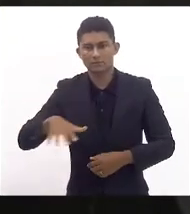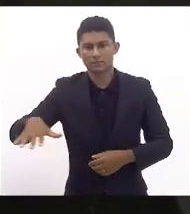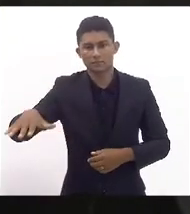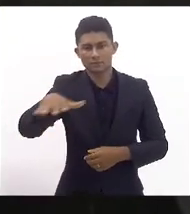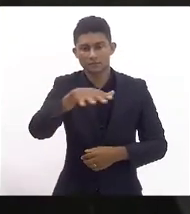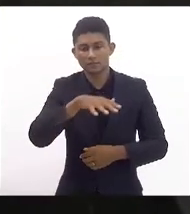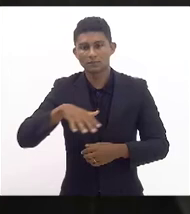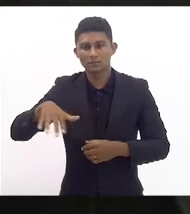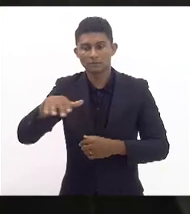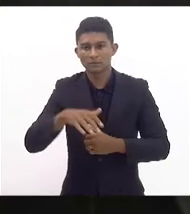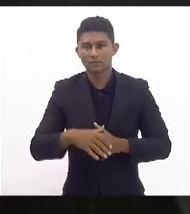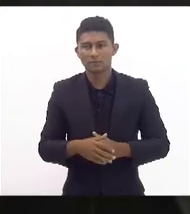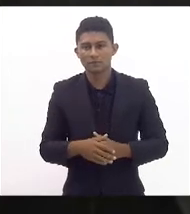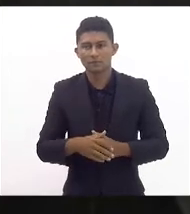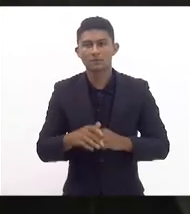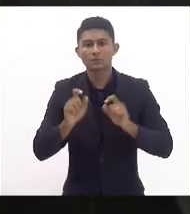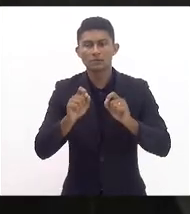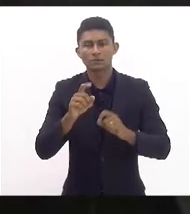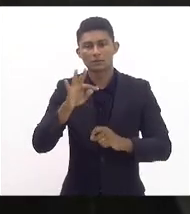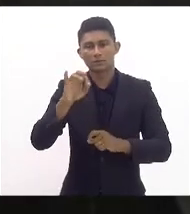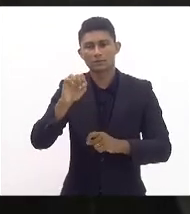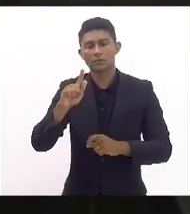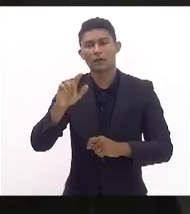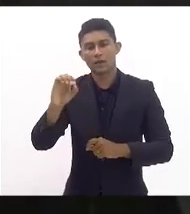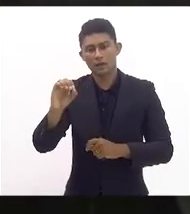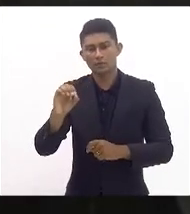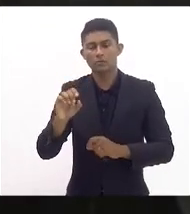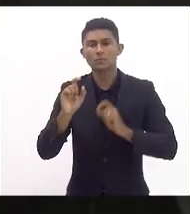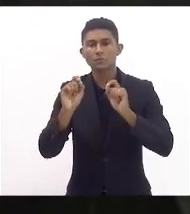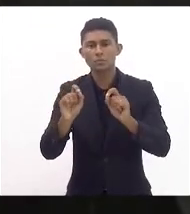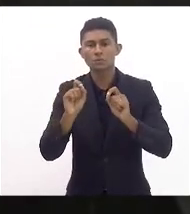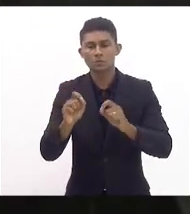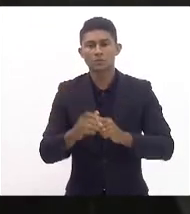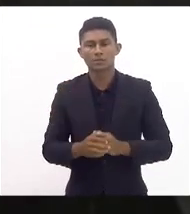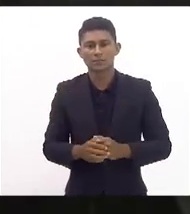município de Angra dos Reis, o senhor Tiago, uma solicitação de